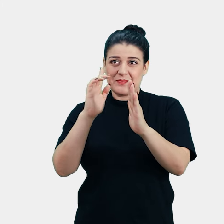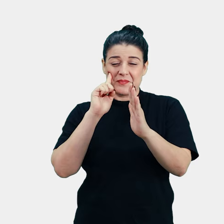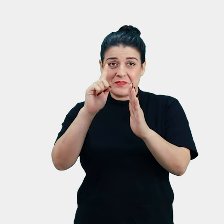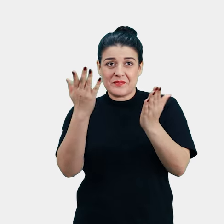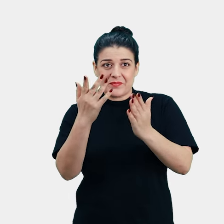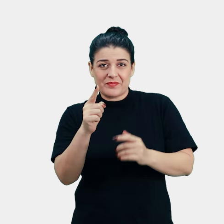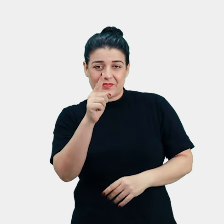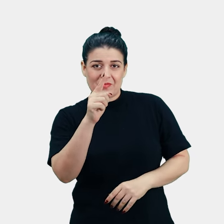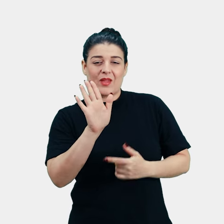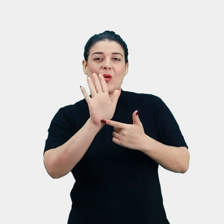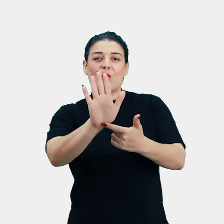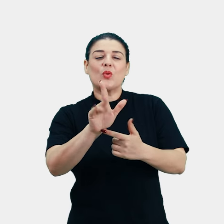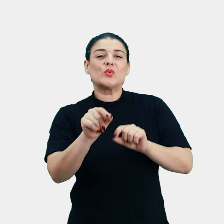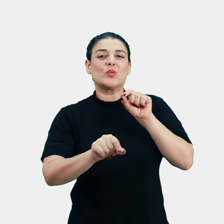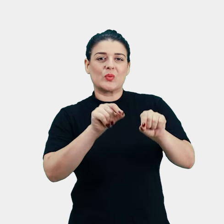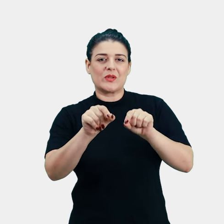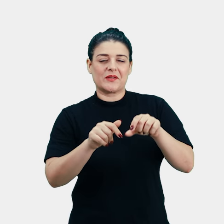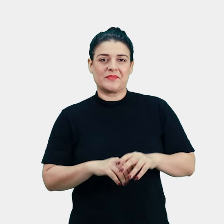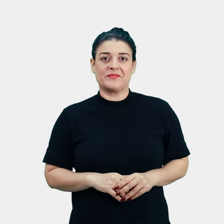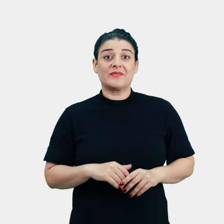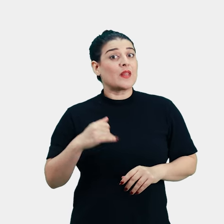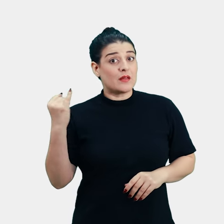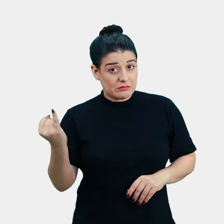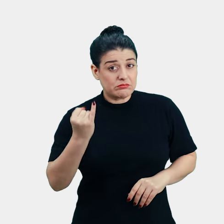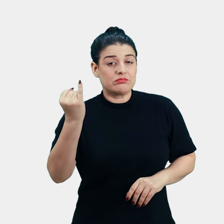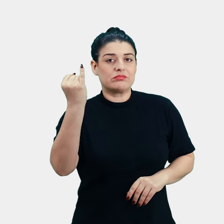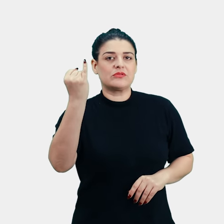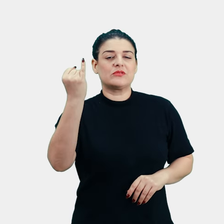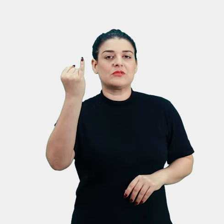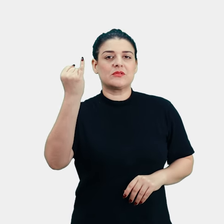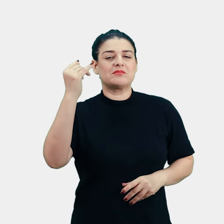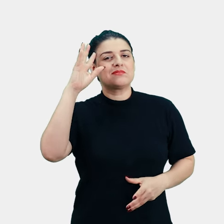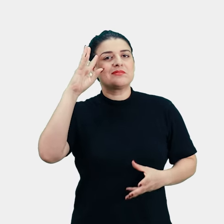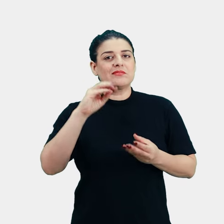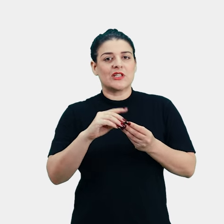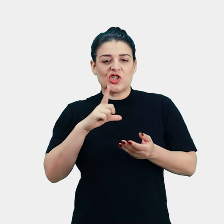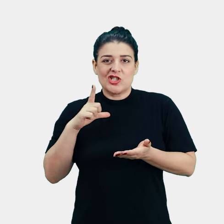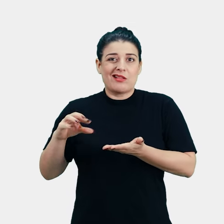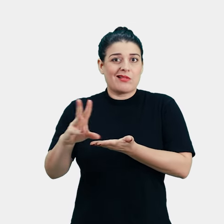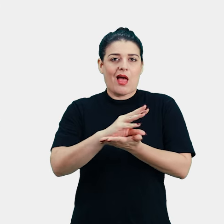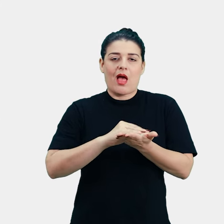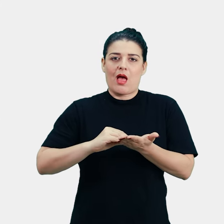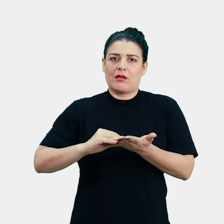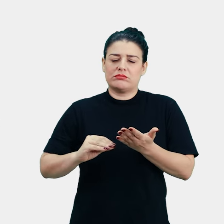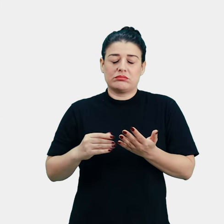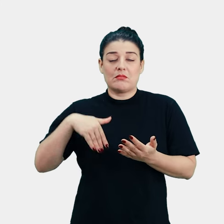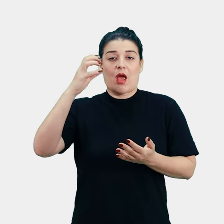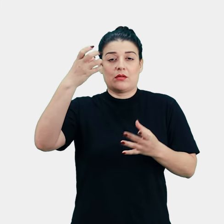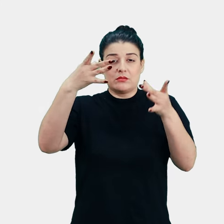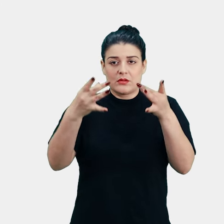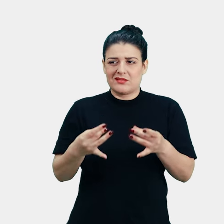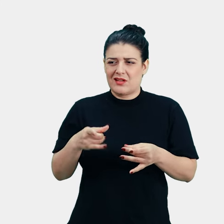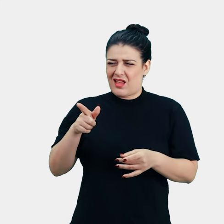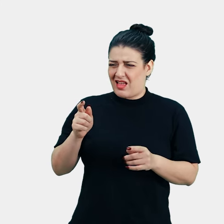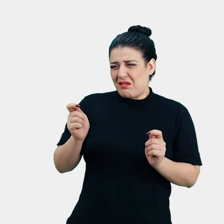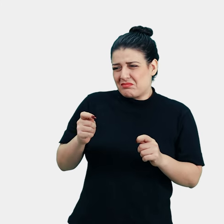eu consigo ilustrar para vocês a importância da gente ter, né, um dado de alta resolução. Carla, mas só é